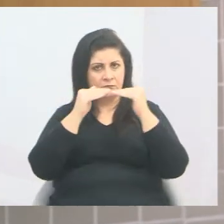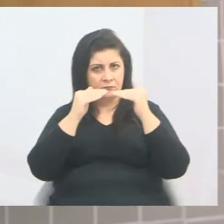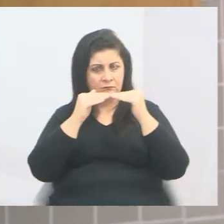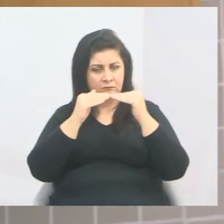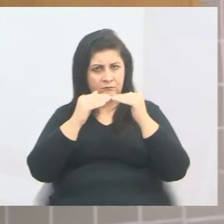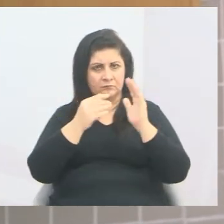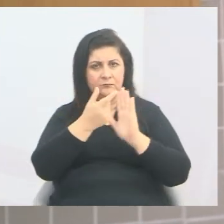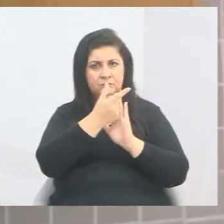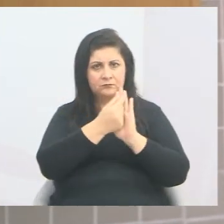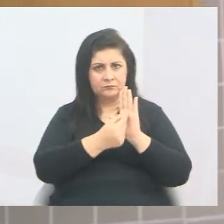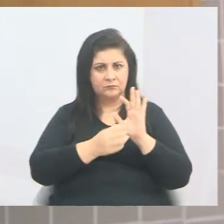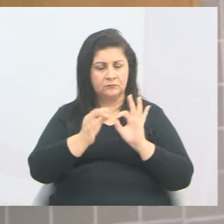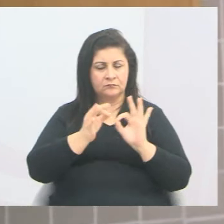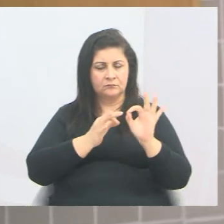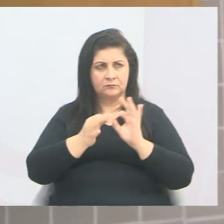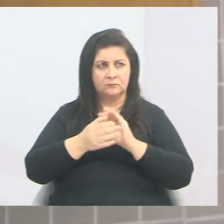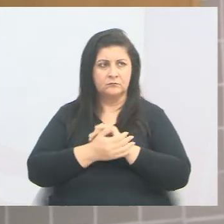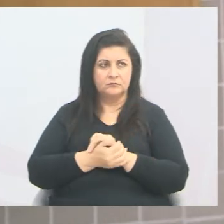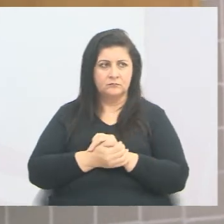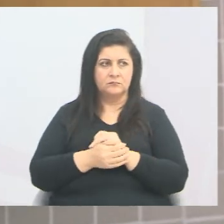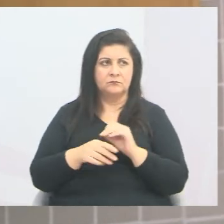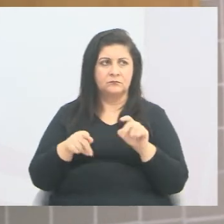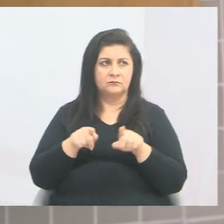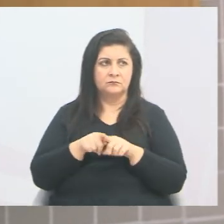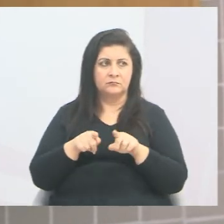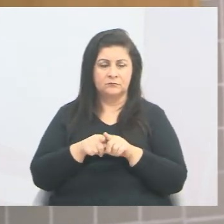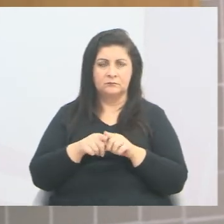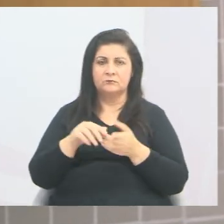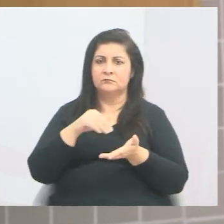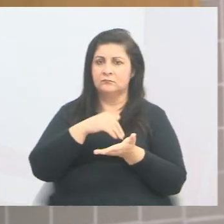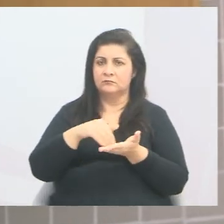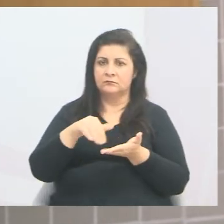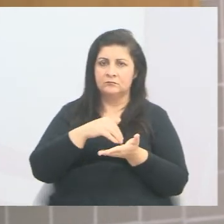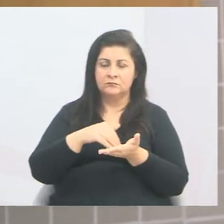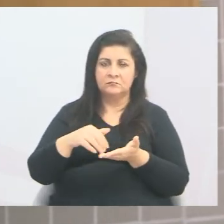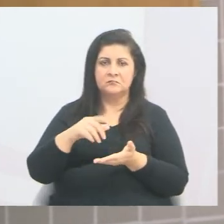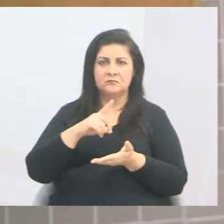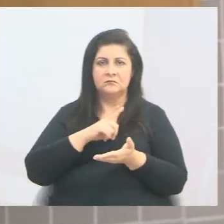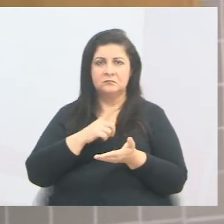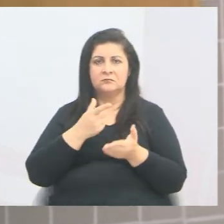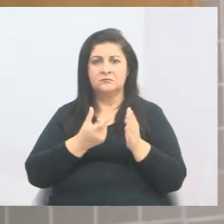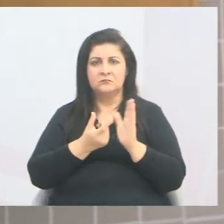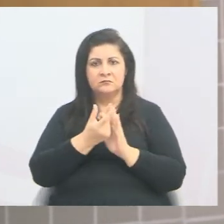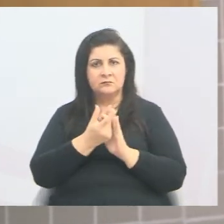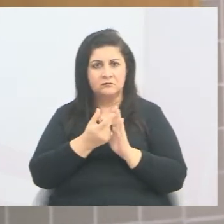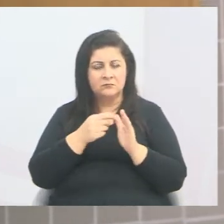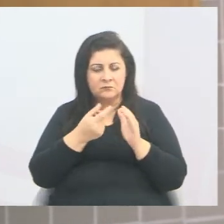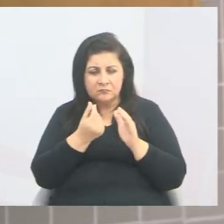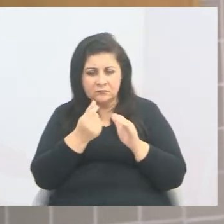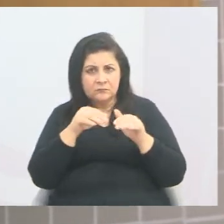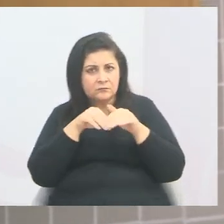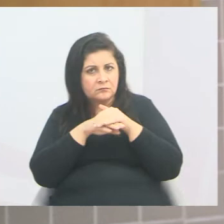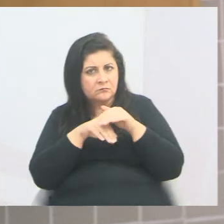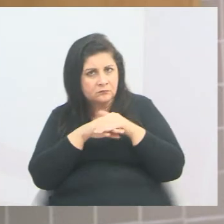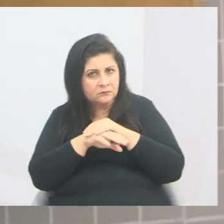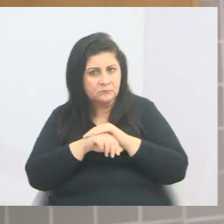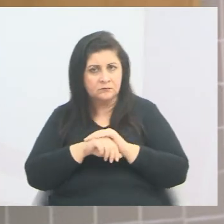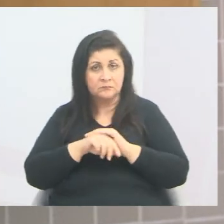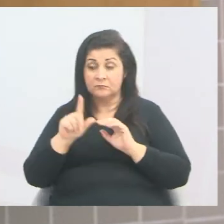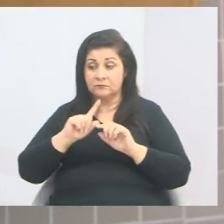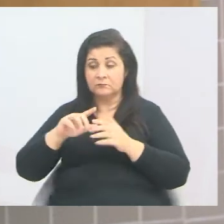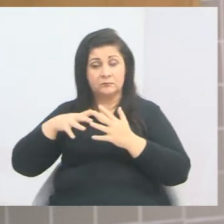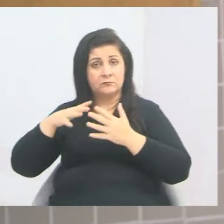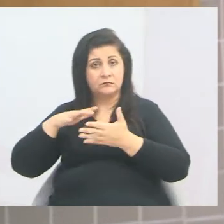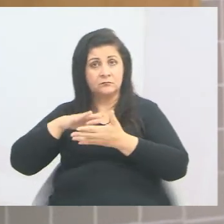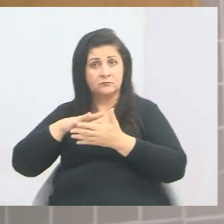orçamento previsto, seguindo também que as secretarias têm economizado de uma forma sem prejudicar os trabalhos que